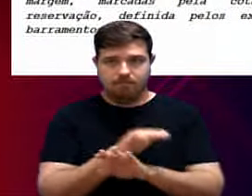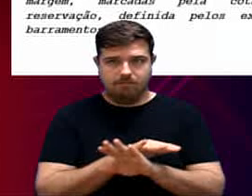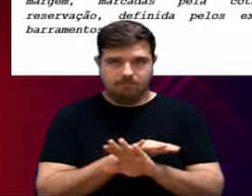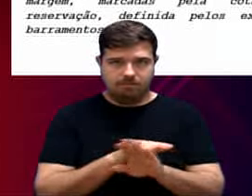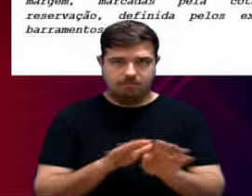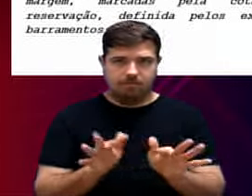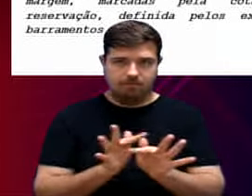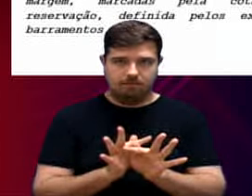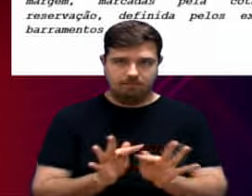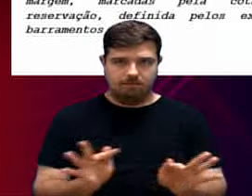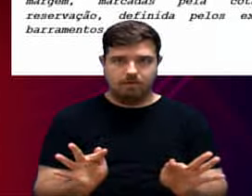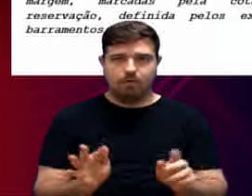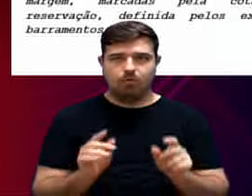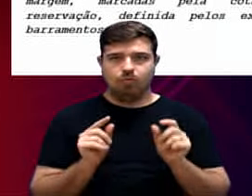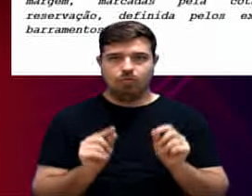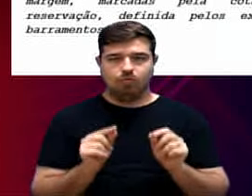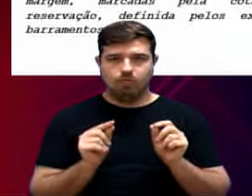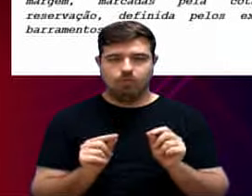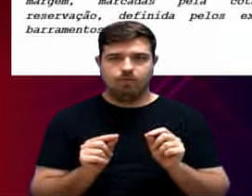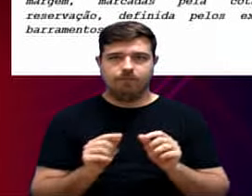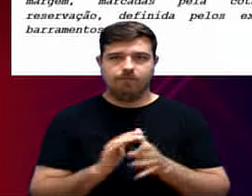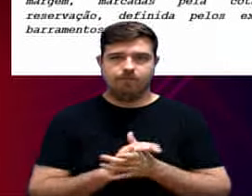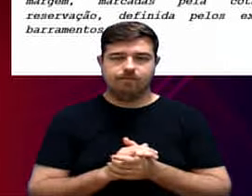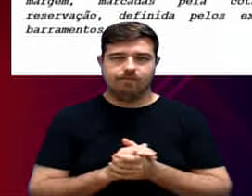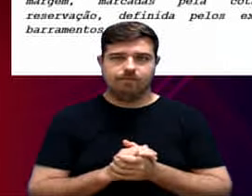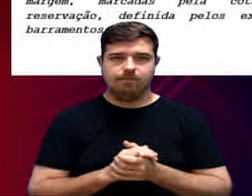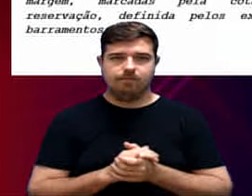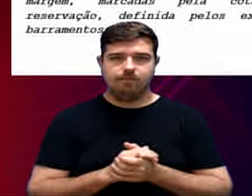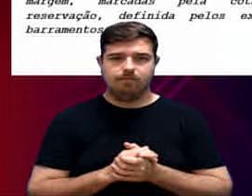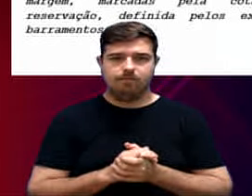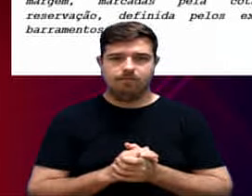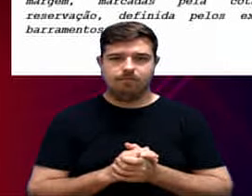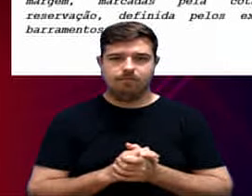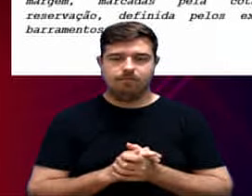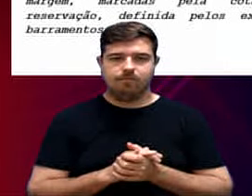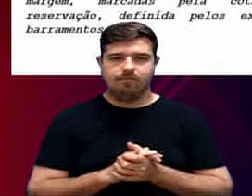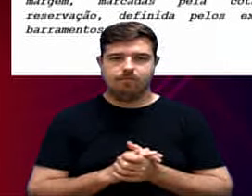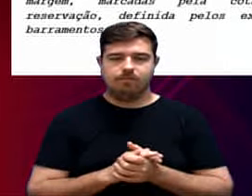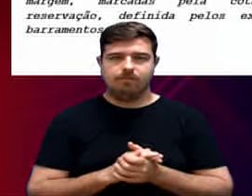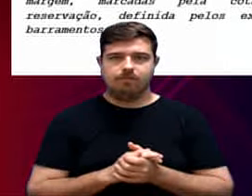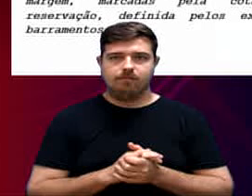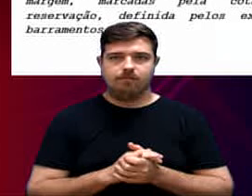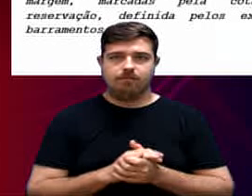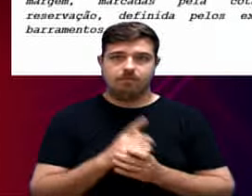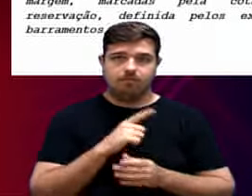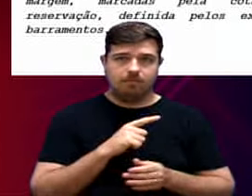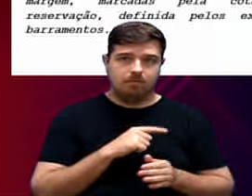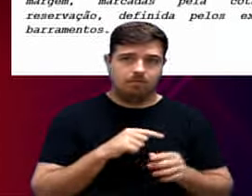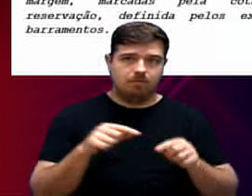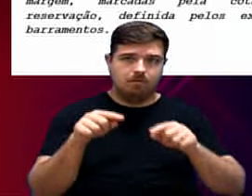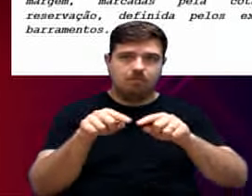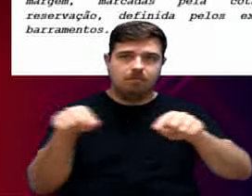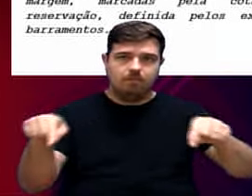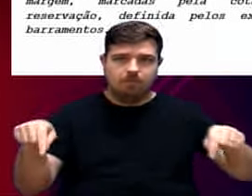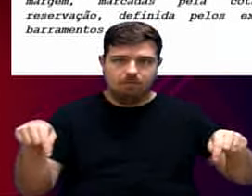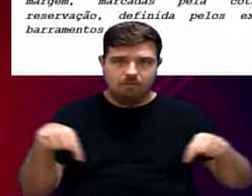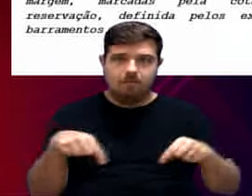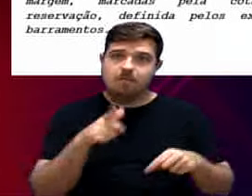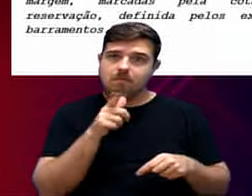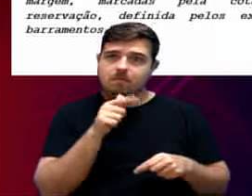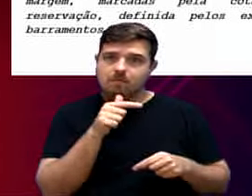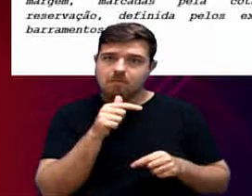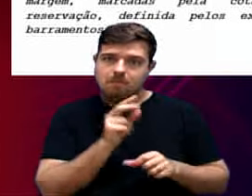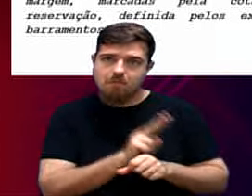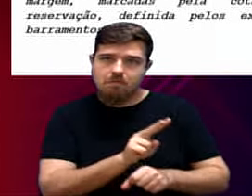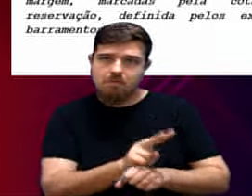do da cota máxima do vertedor né do barramento eh